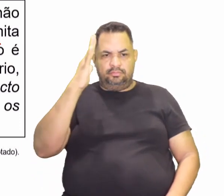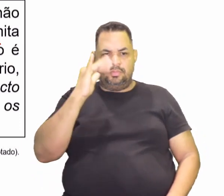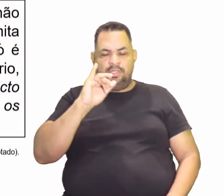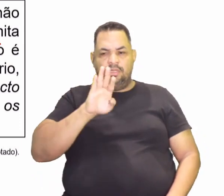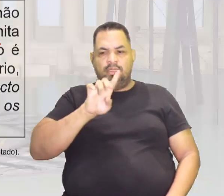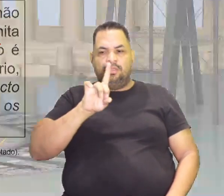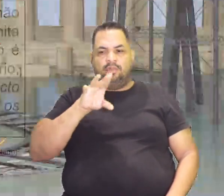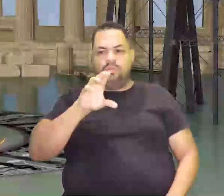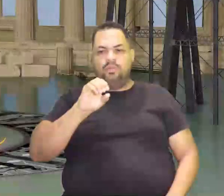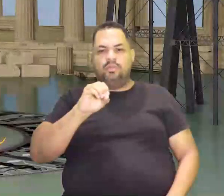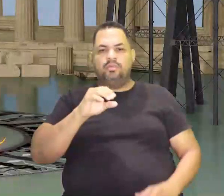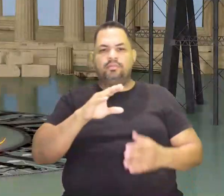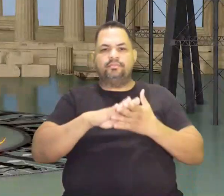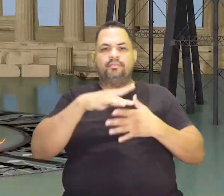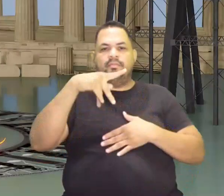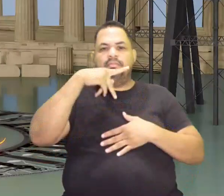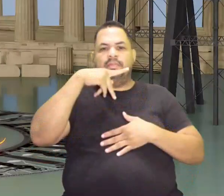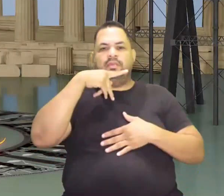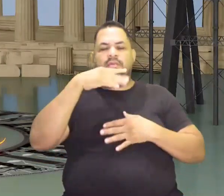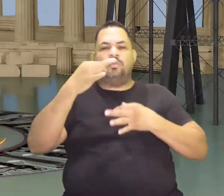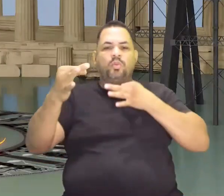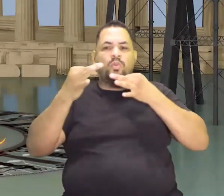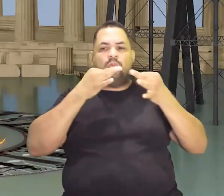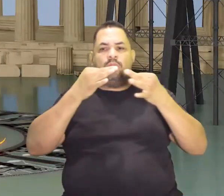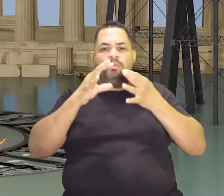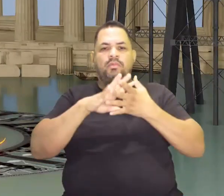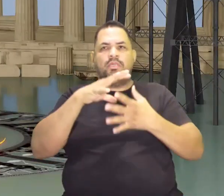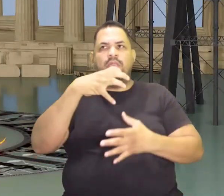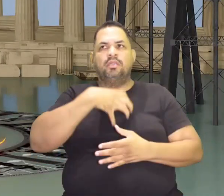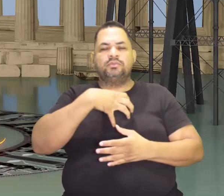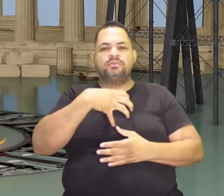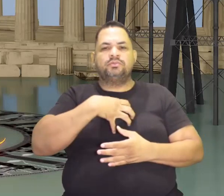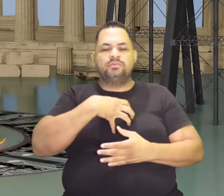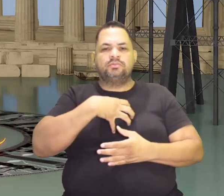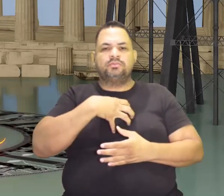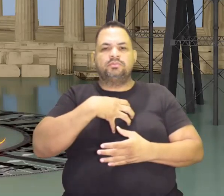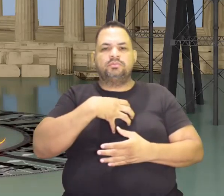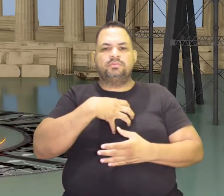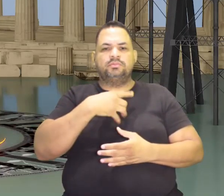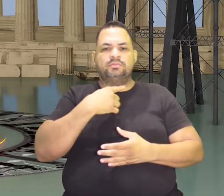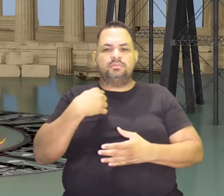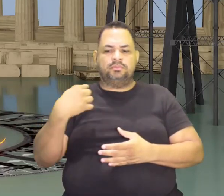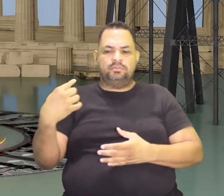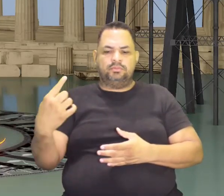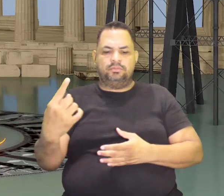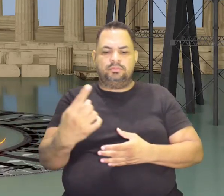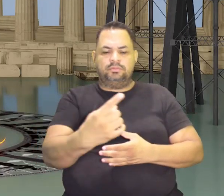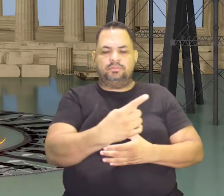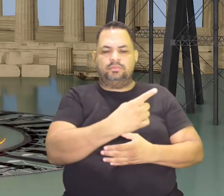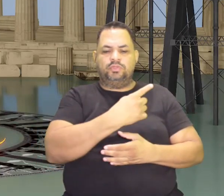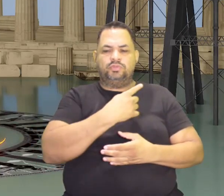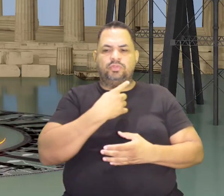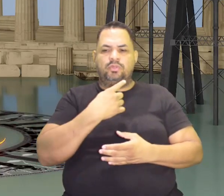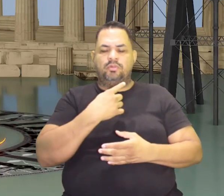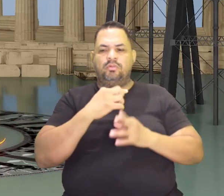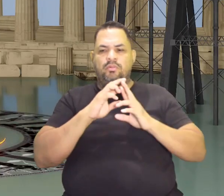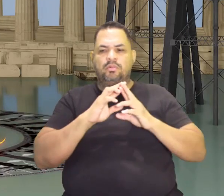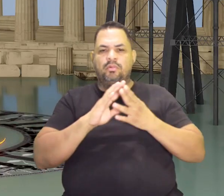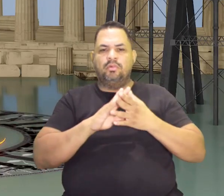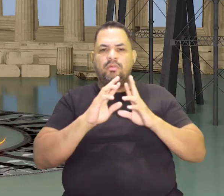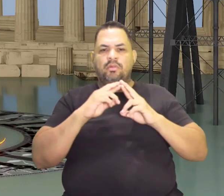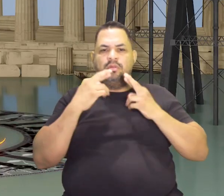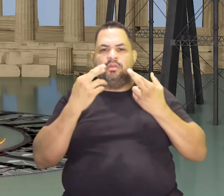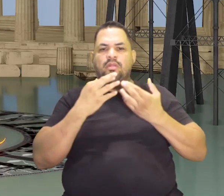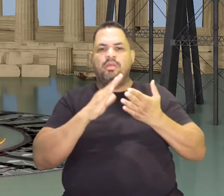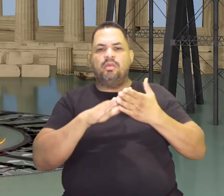assim. Platão criticou isso, que é os sentidos. Coloca as pessoas numa roda de conversa e fala no